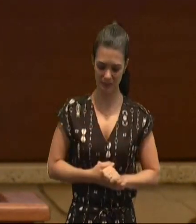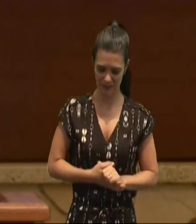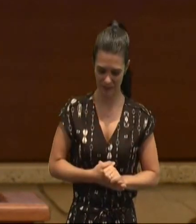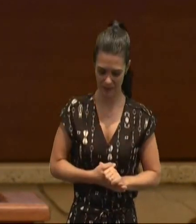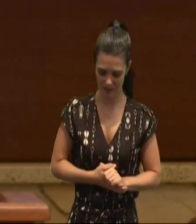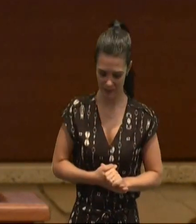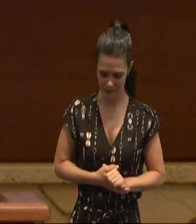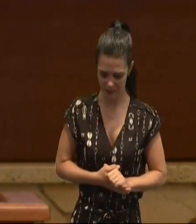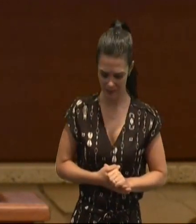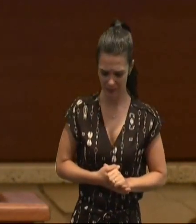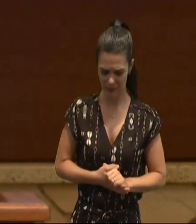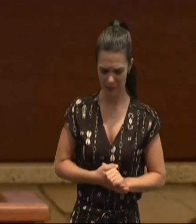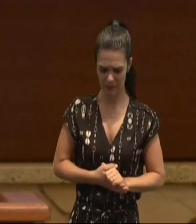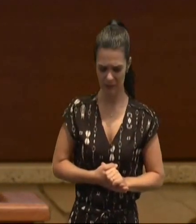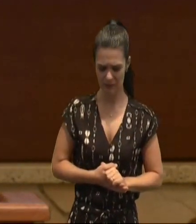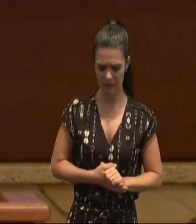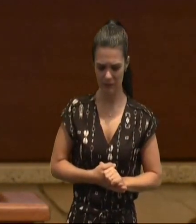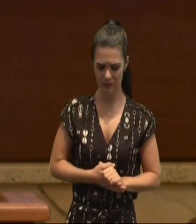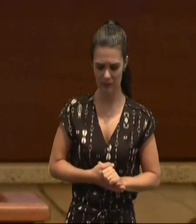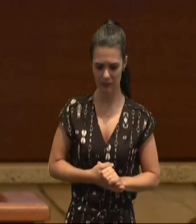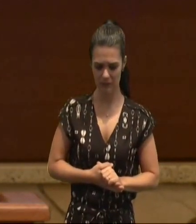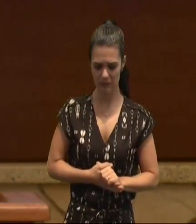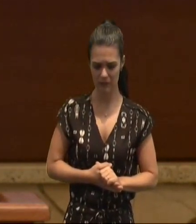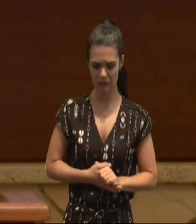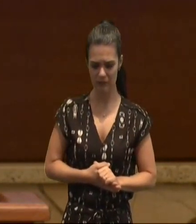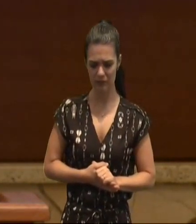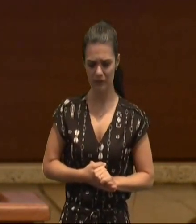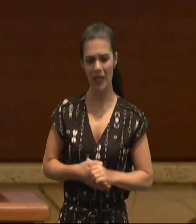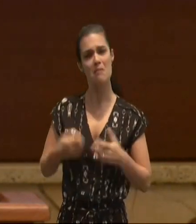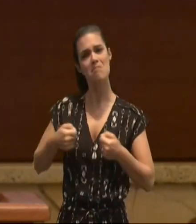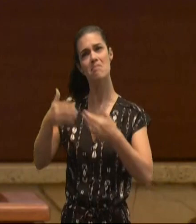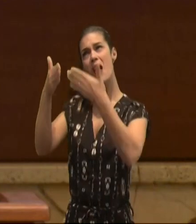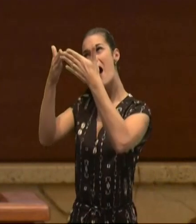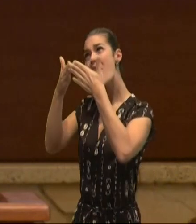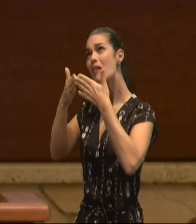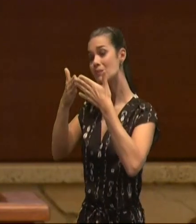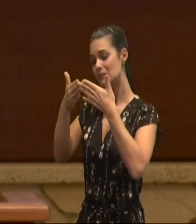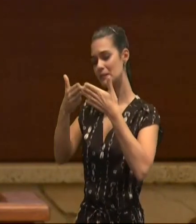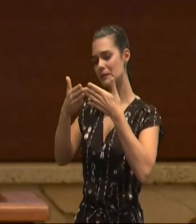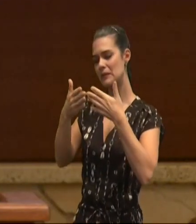não parem de clamar ao nosso Deus para que nos salve. Começaram a implorar a Samuel.